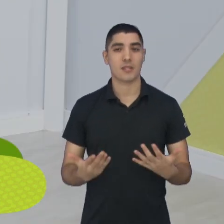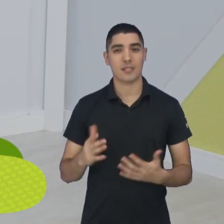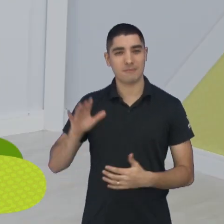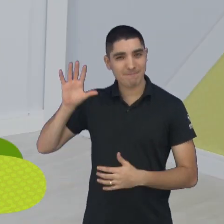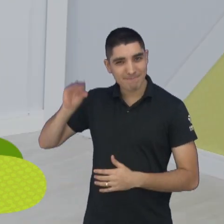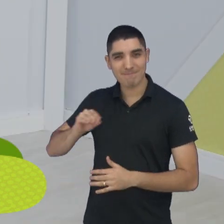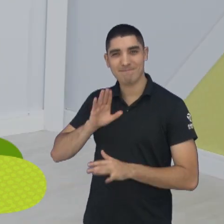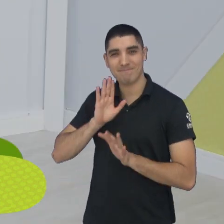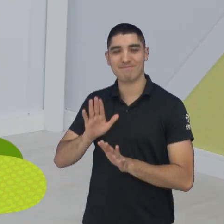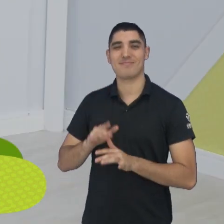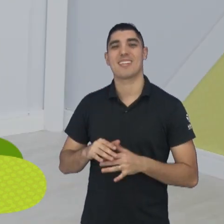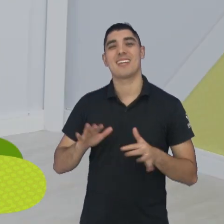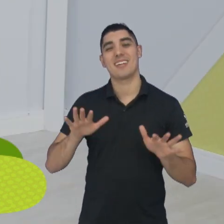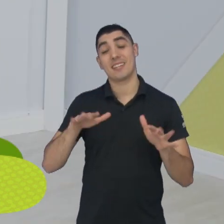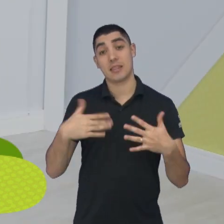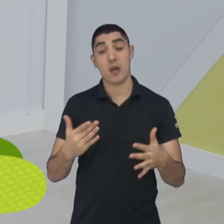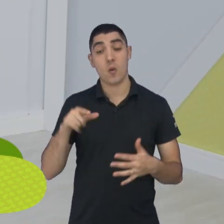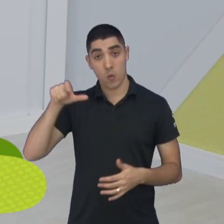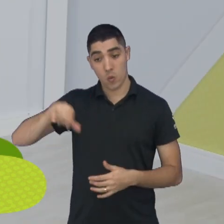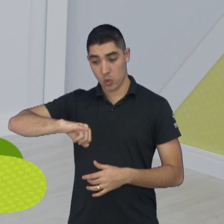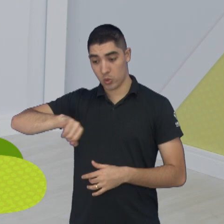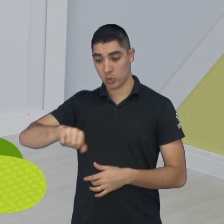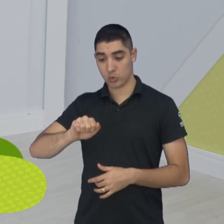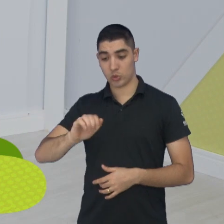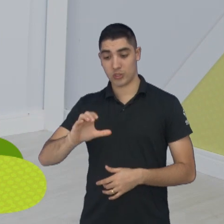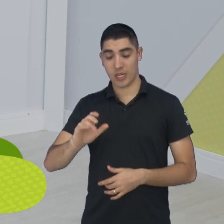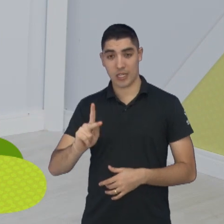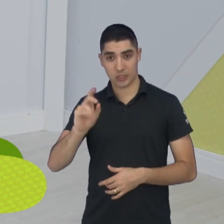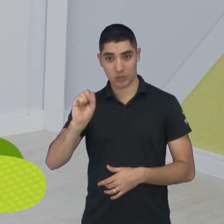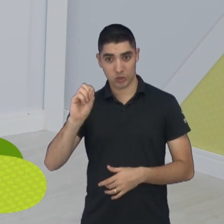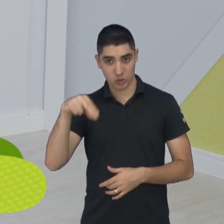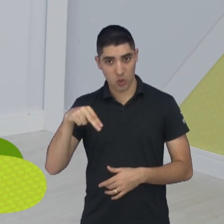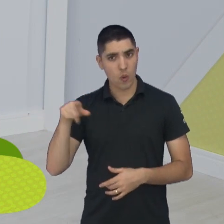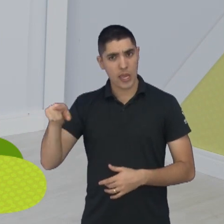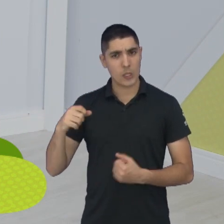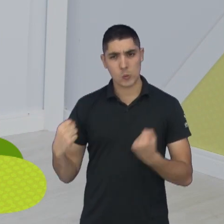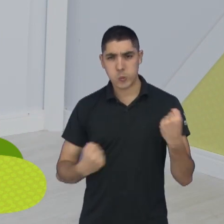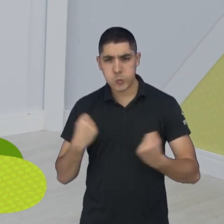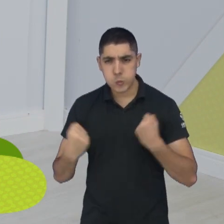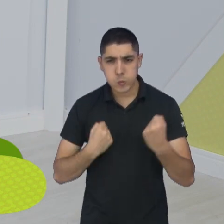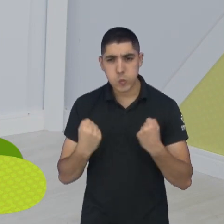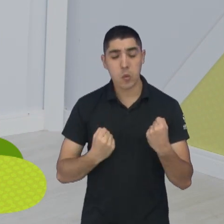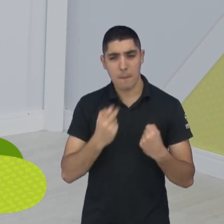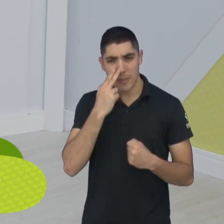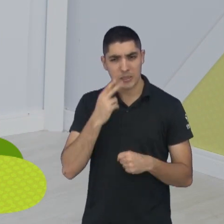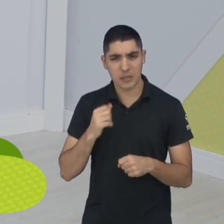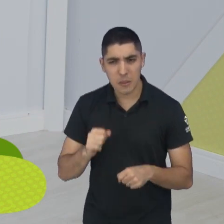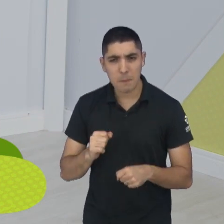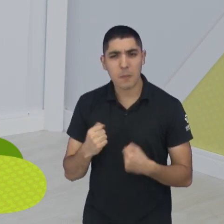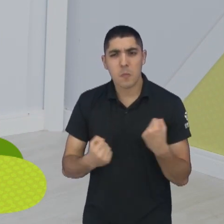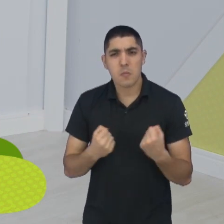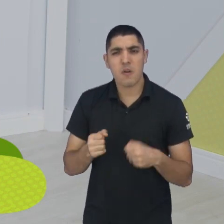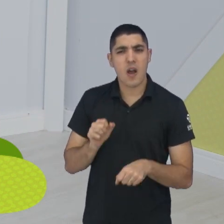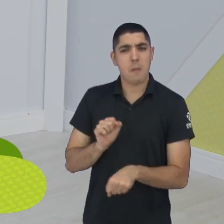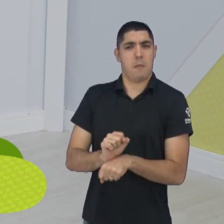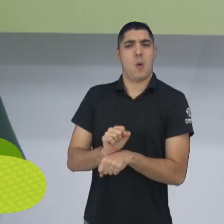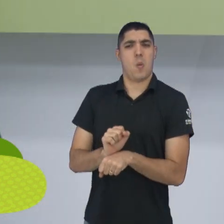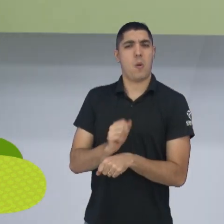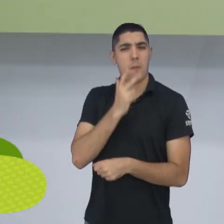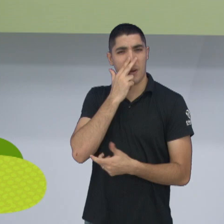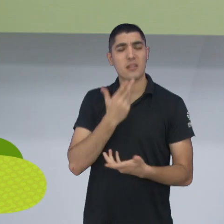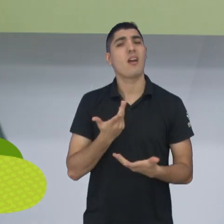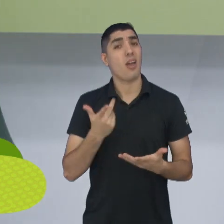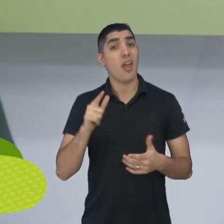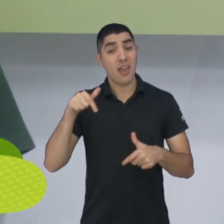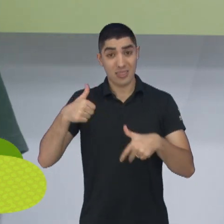O Jackson realmente na corrida ali, ele parece que deu uma freada no meio da corrida. Acho que ele viu que tinha alguém atrás dele lá, ele meio